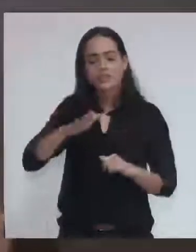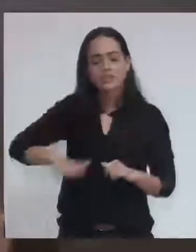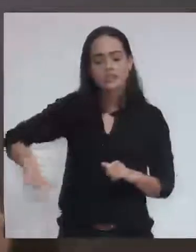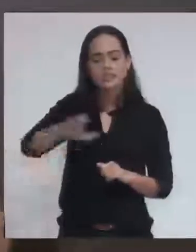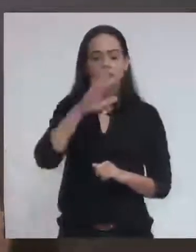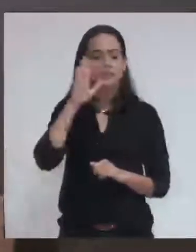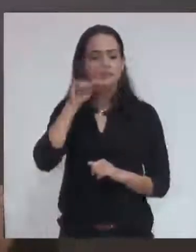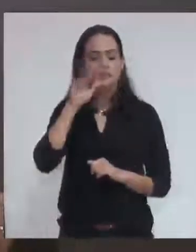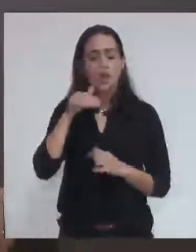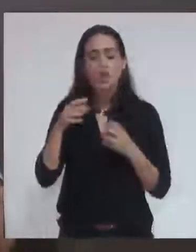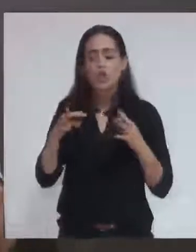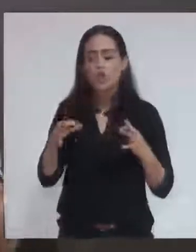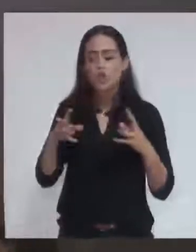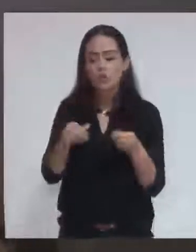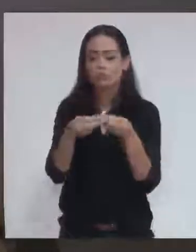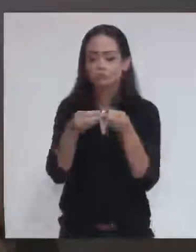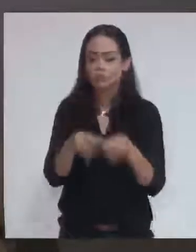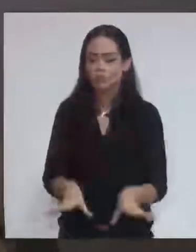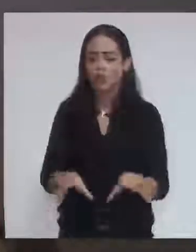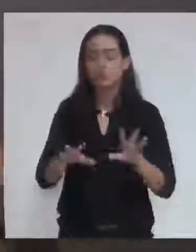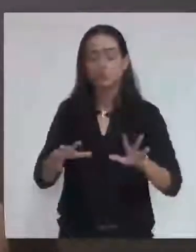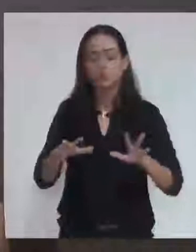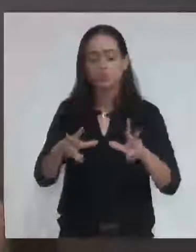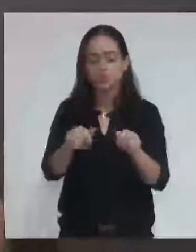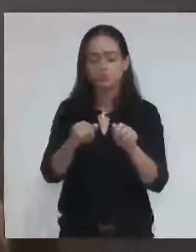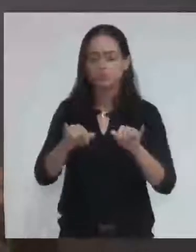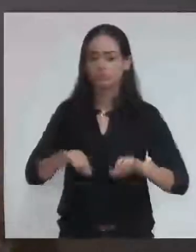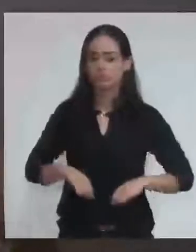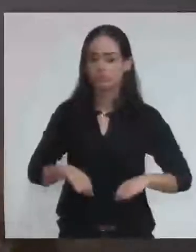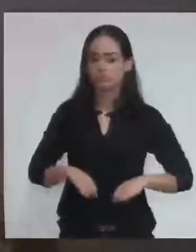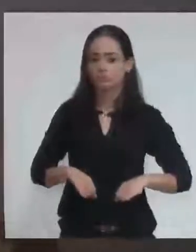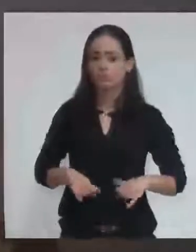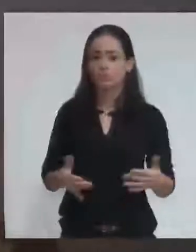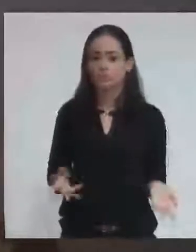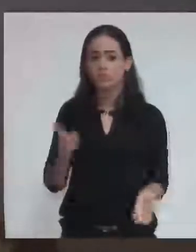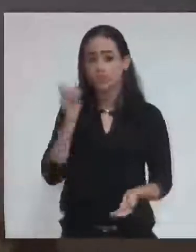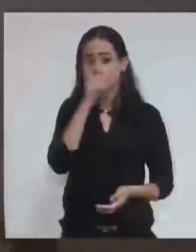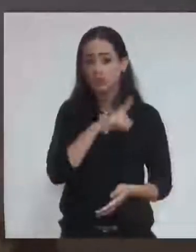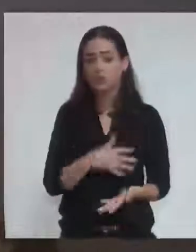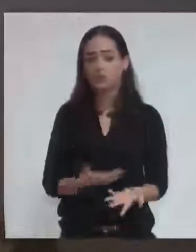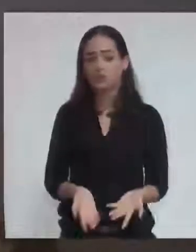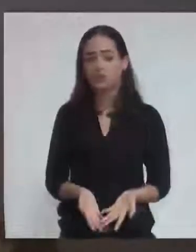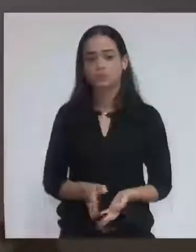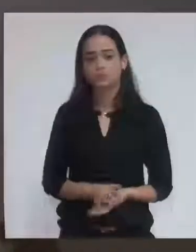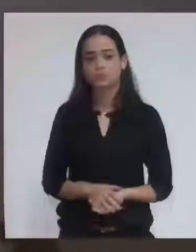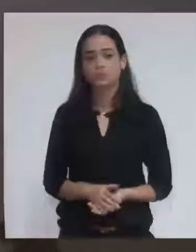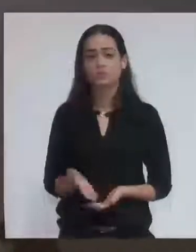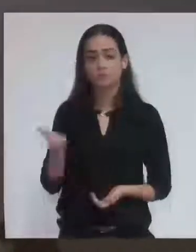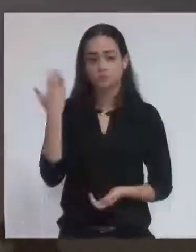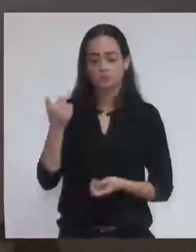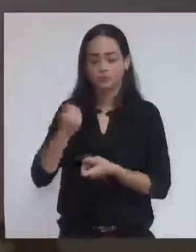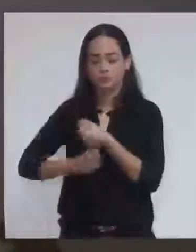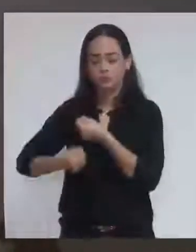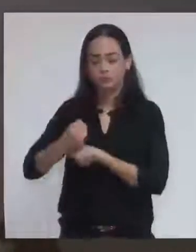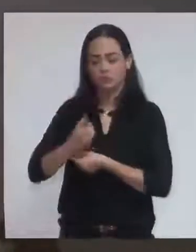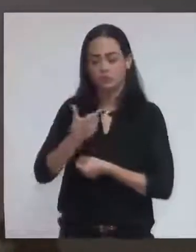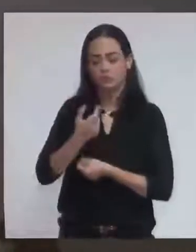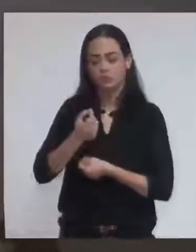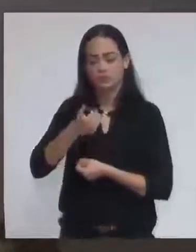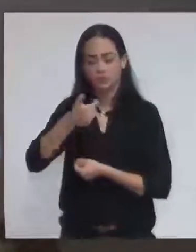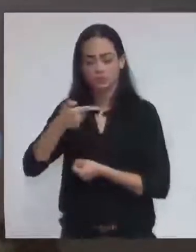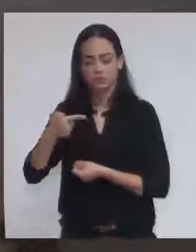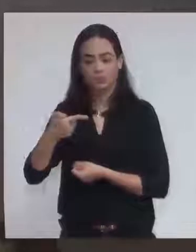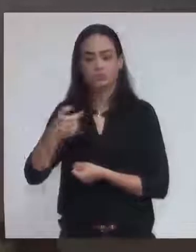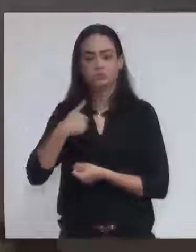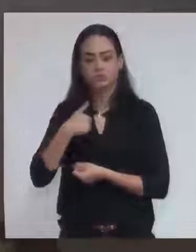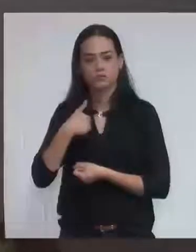de repente, você tem um funcionário que não está cumprindo ali o mínimo necessário. E o que é o mínimo necessário? Lá em 2017, eu fiz uma